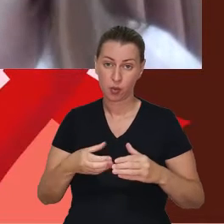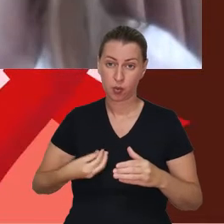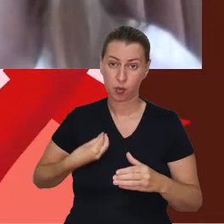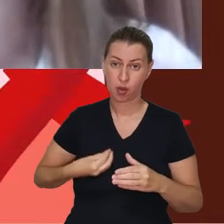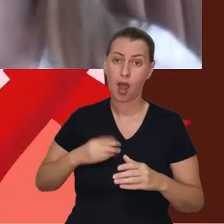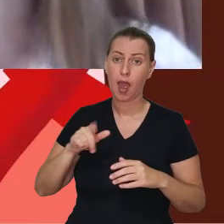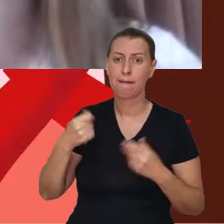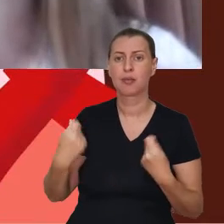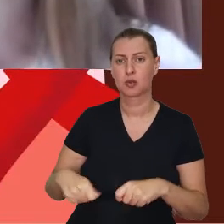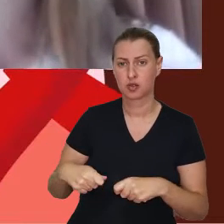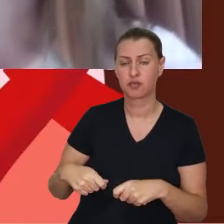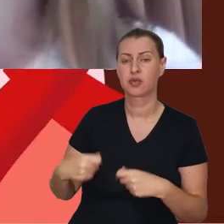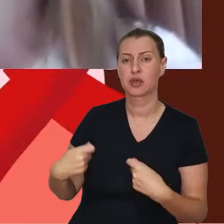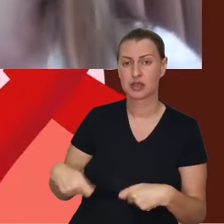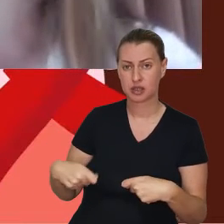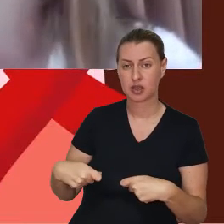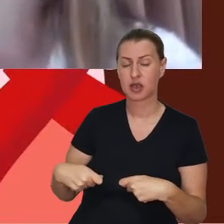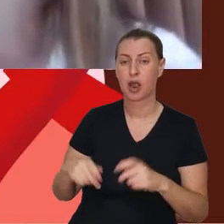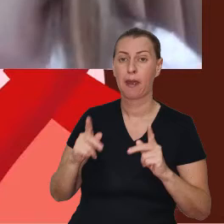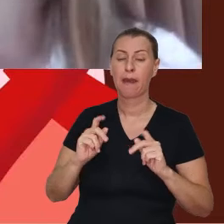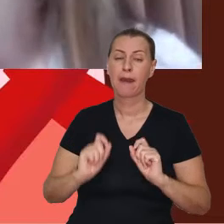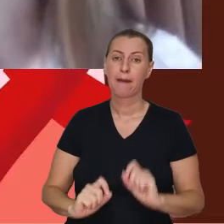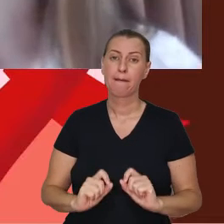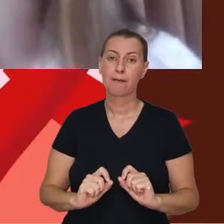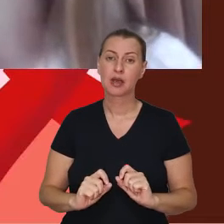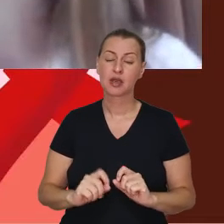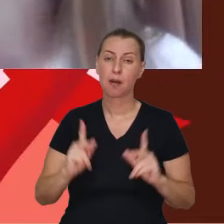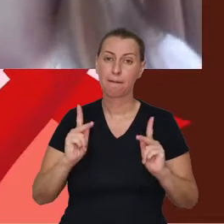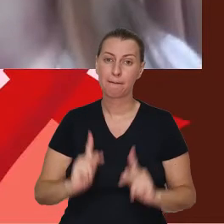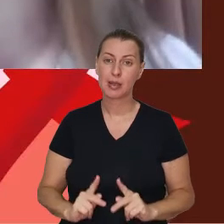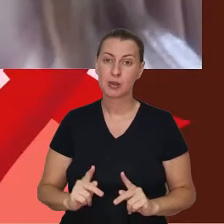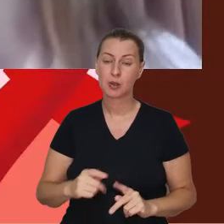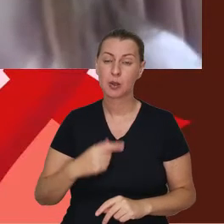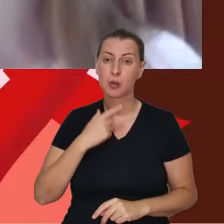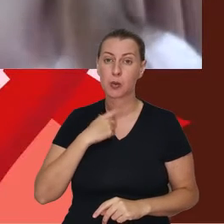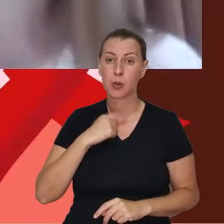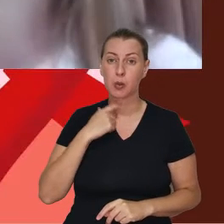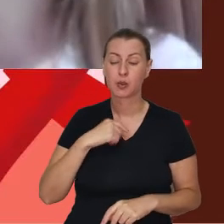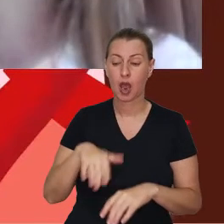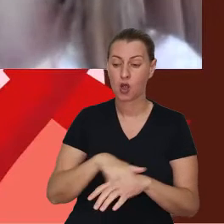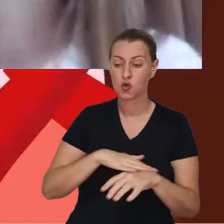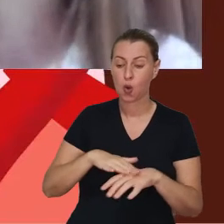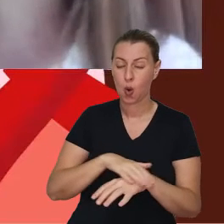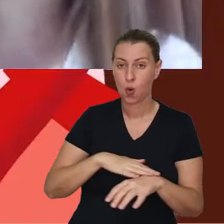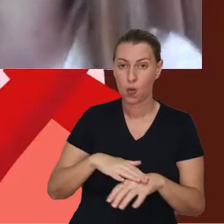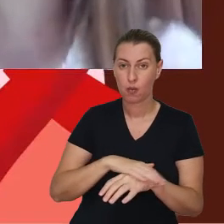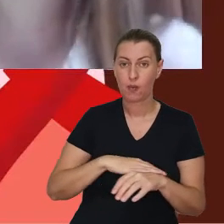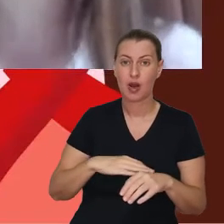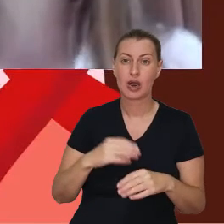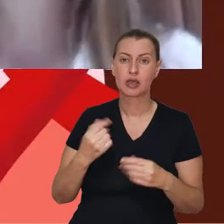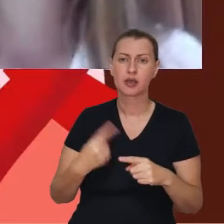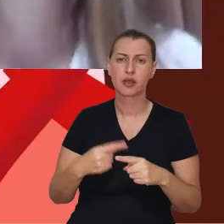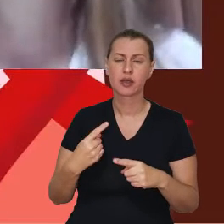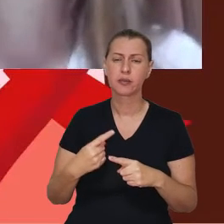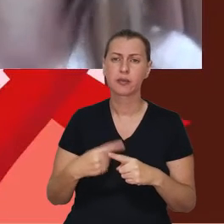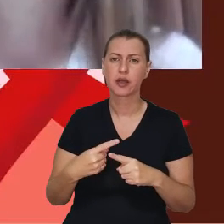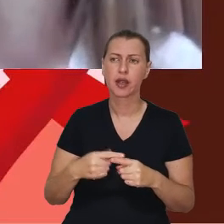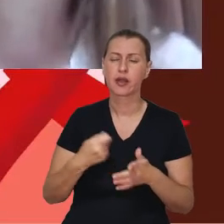é possível, né? Alguém que verbaliza o desejo, a gente conversa, tenta entender o